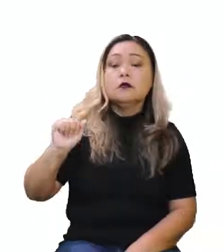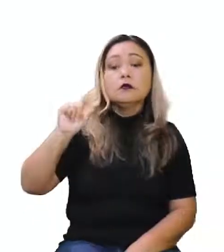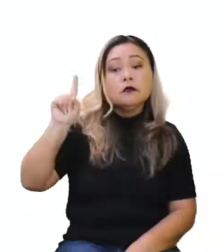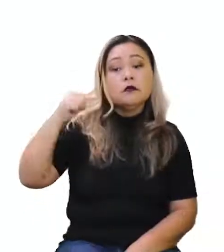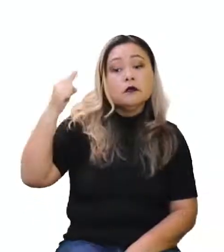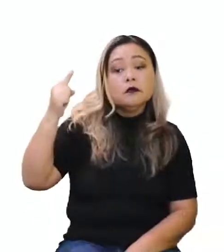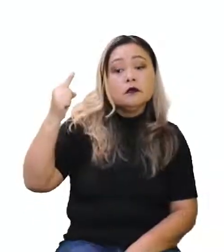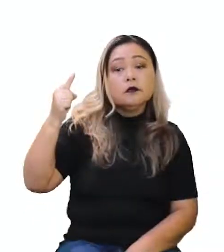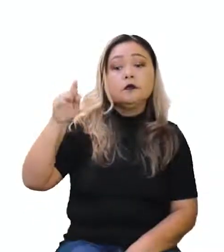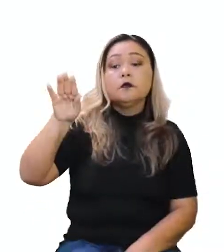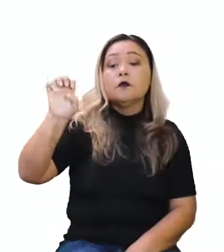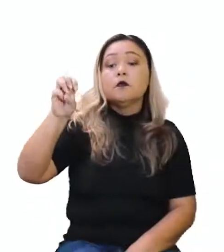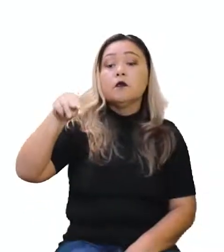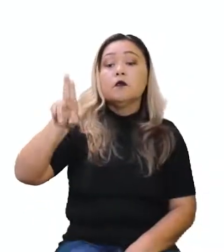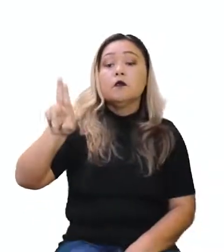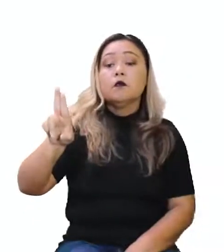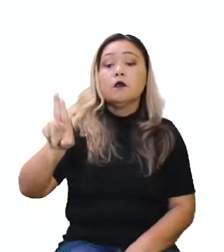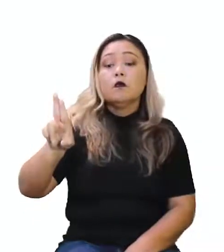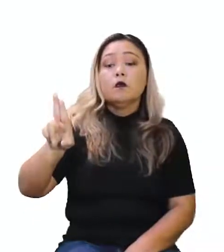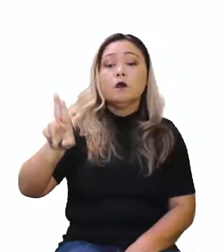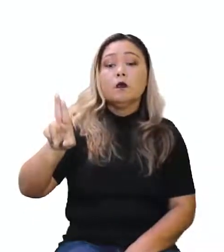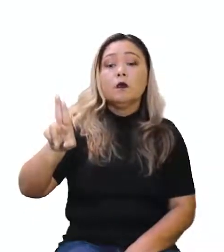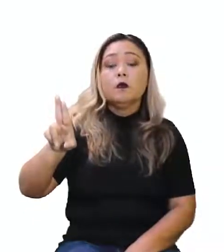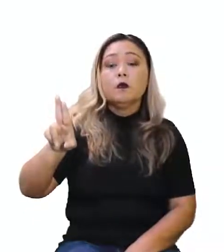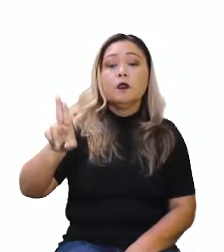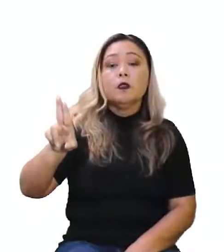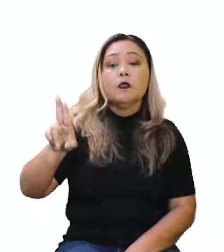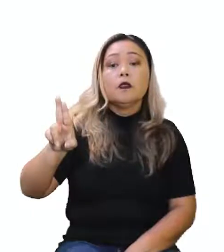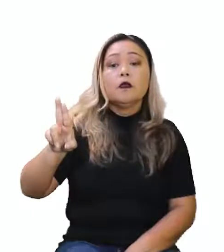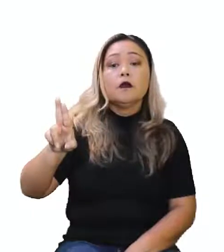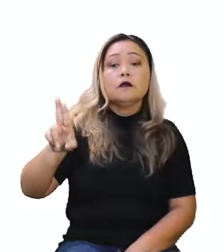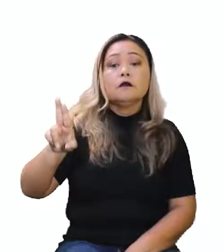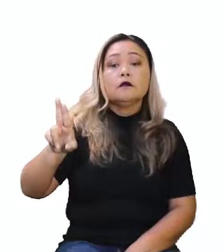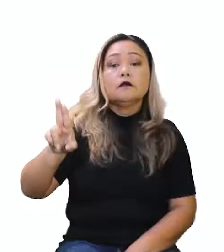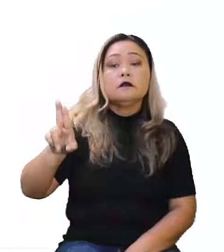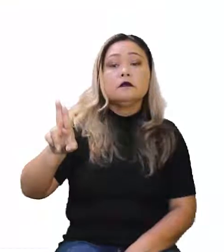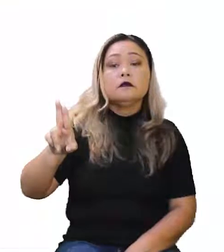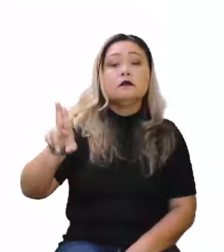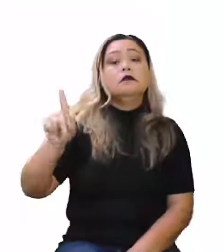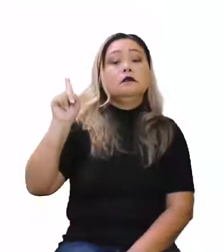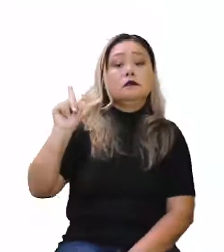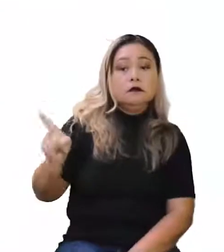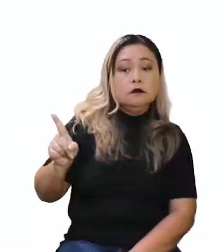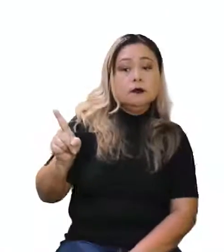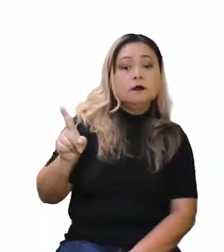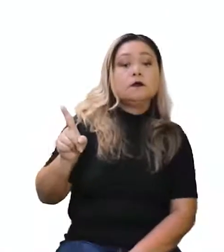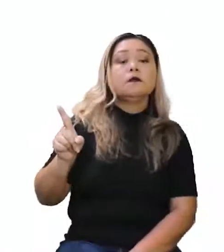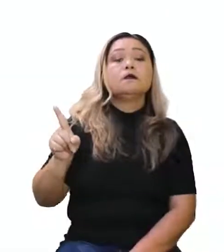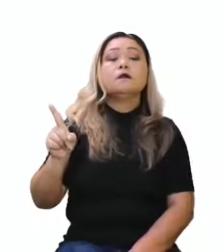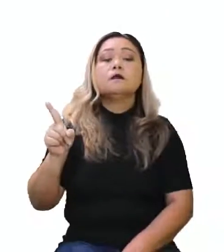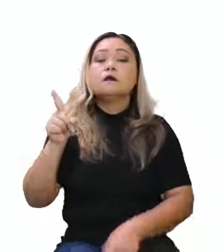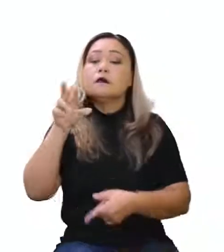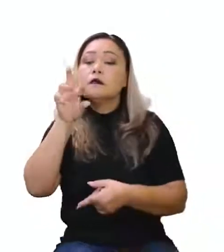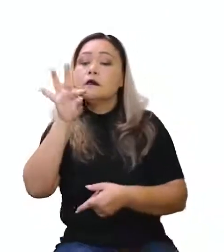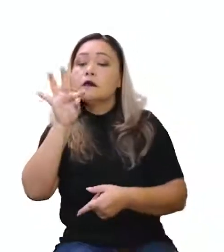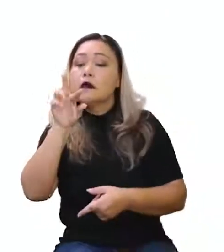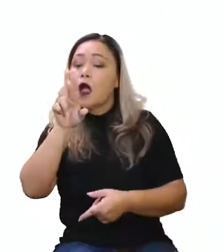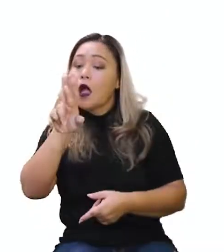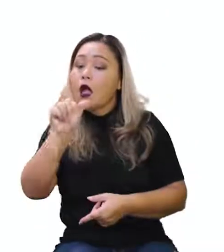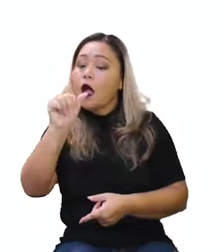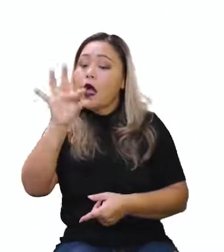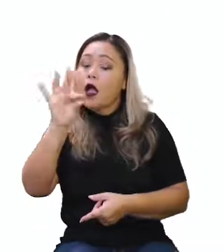e aqui, ó, o emu. Volta, Gê. É uma ratida que fornece